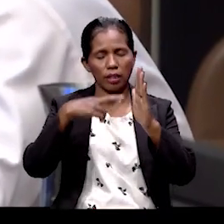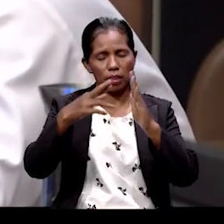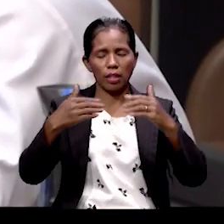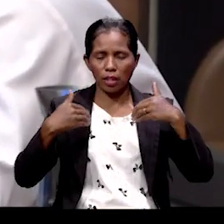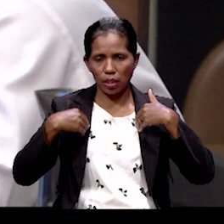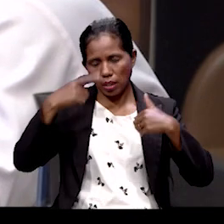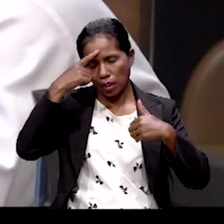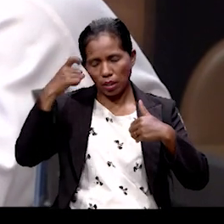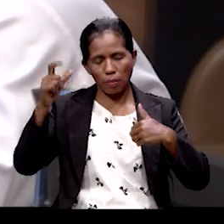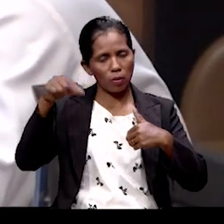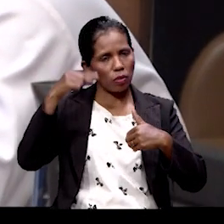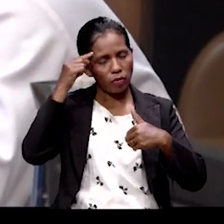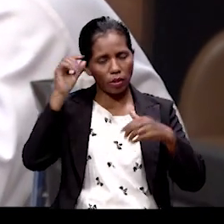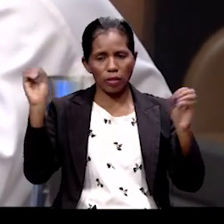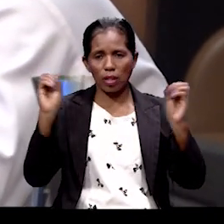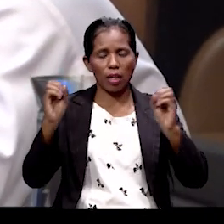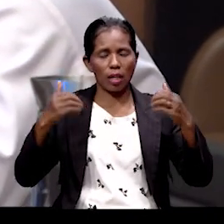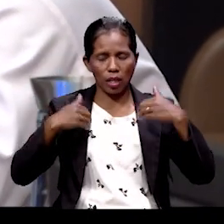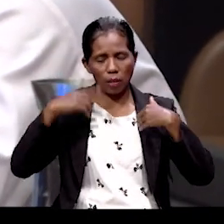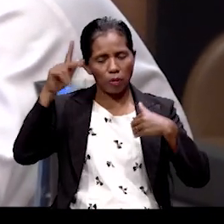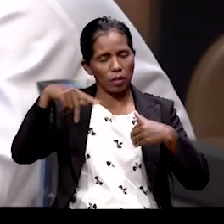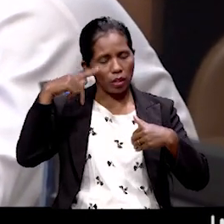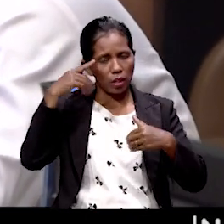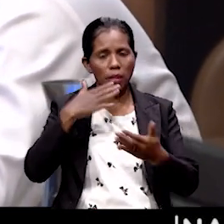lei política de estudantes.